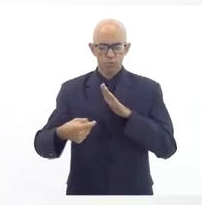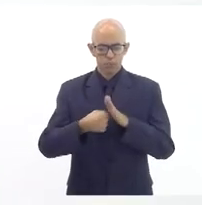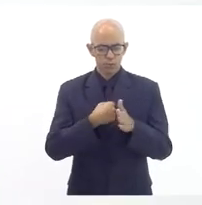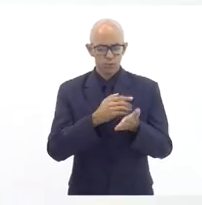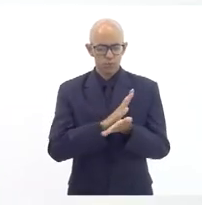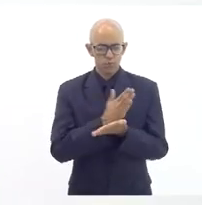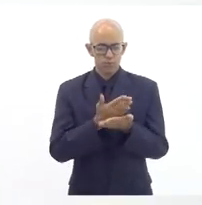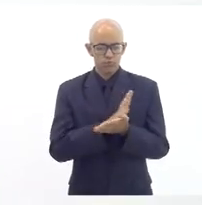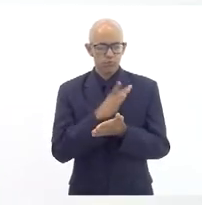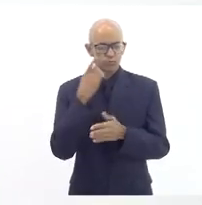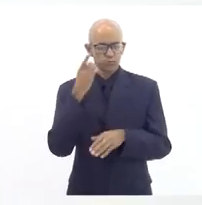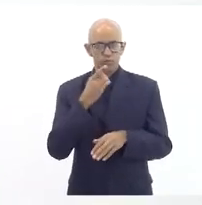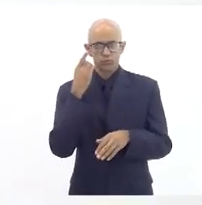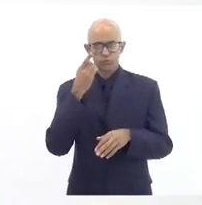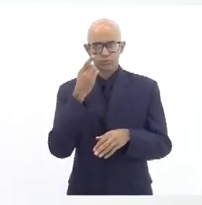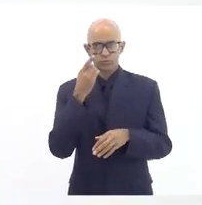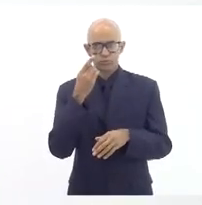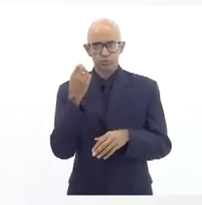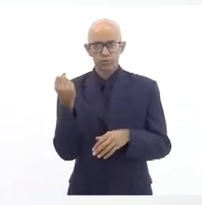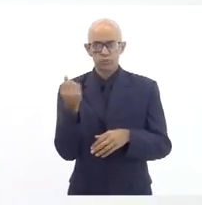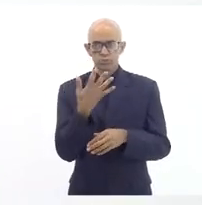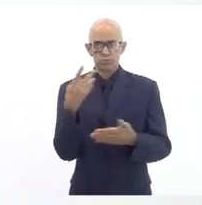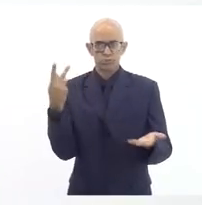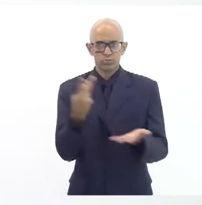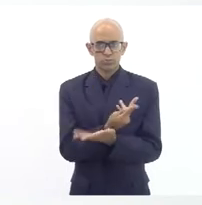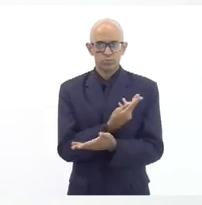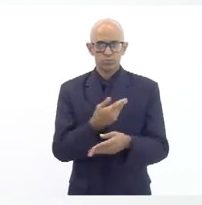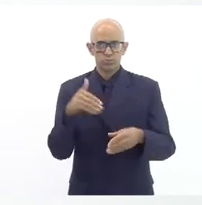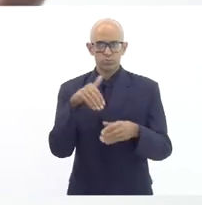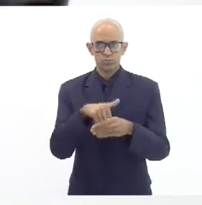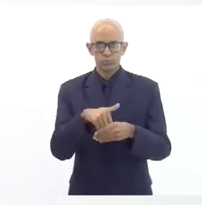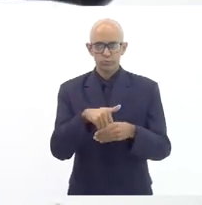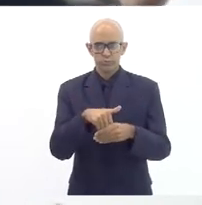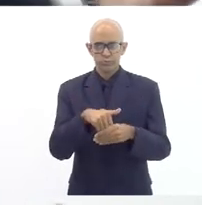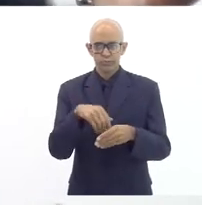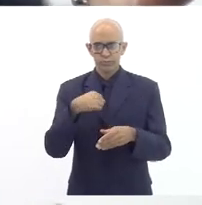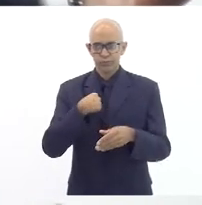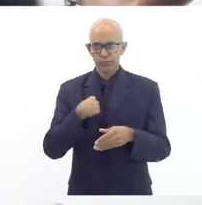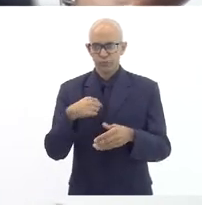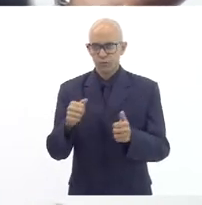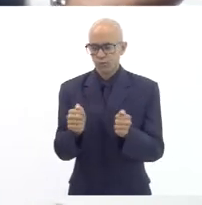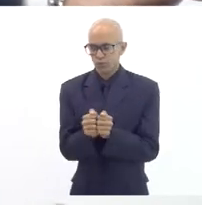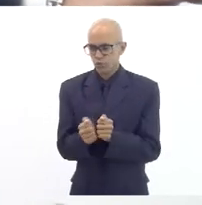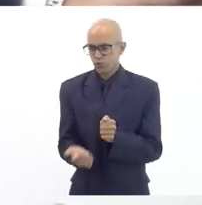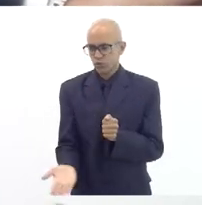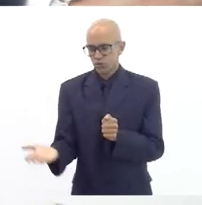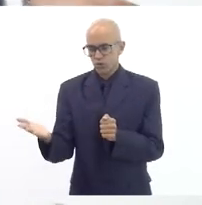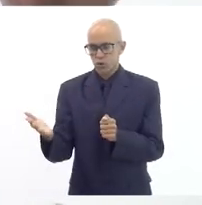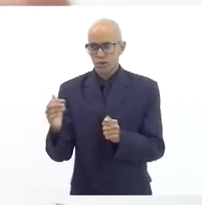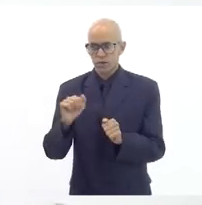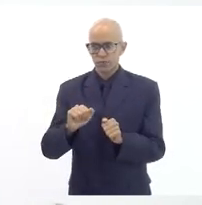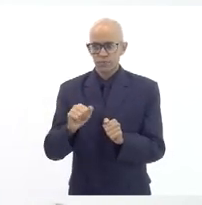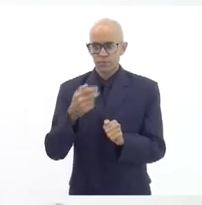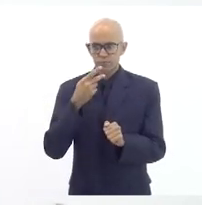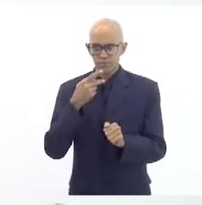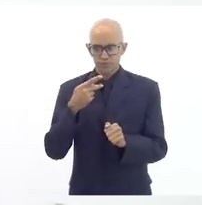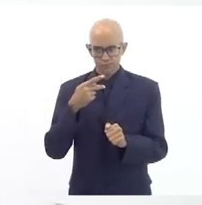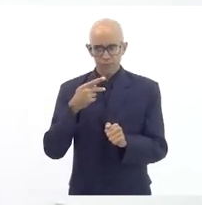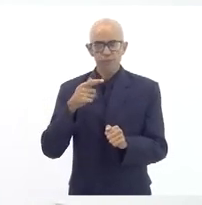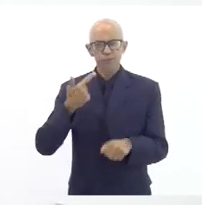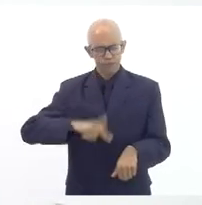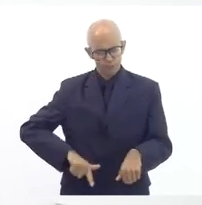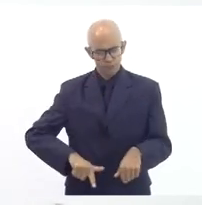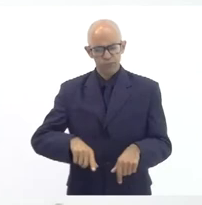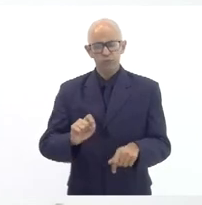nessa casa quando, por ocasião de uma votação, eu estive ao lado da senhora e disse, e repito em alto bom